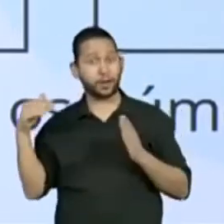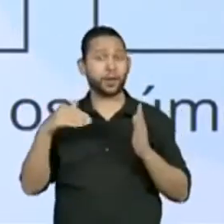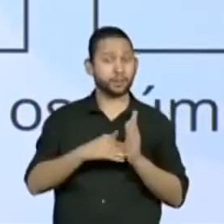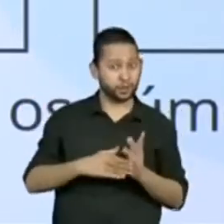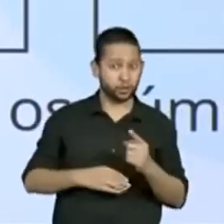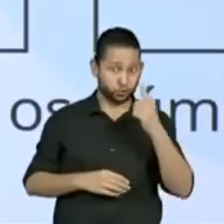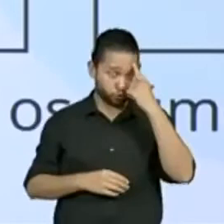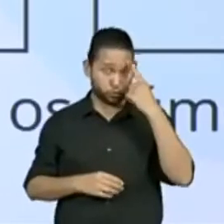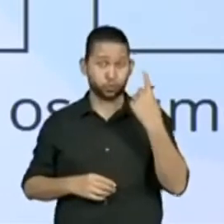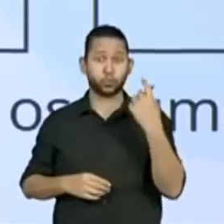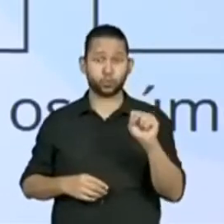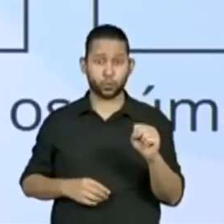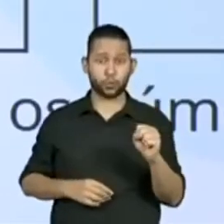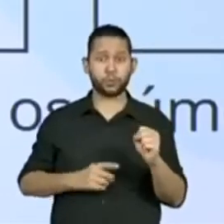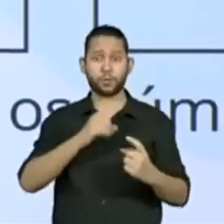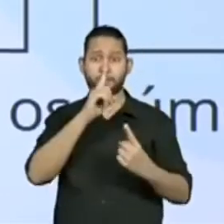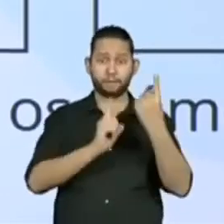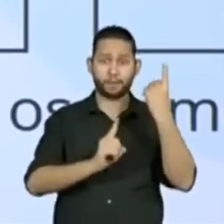de 2020,